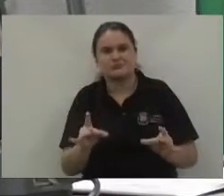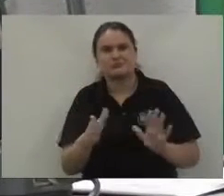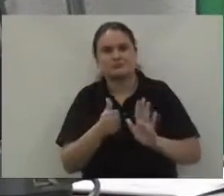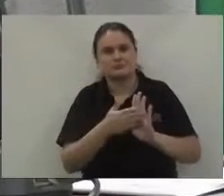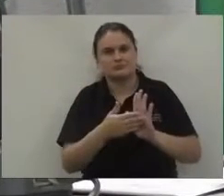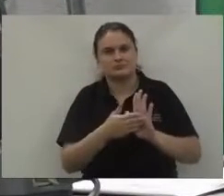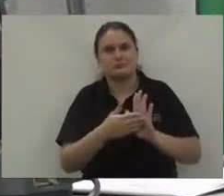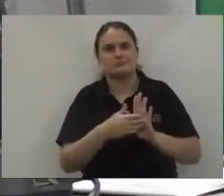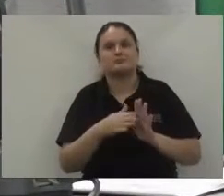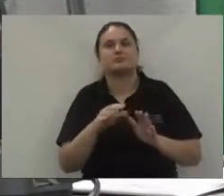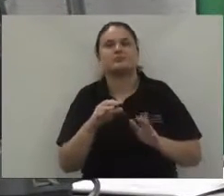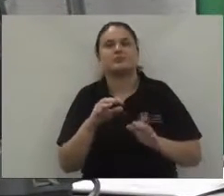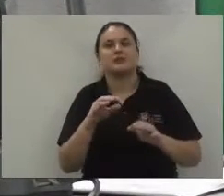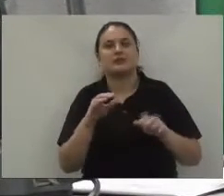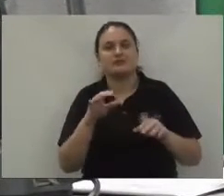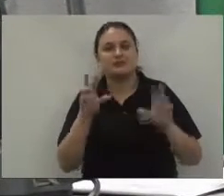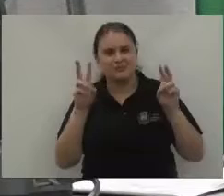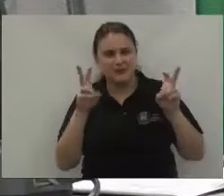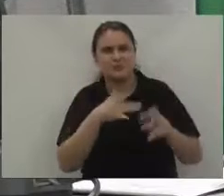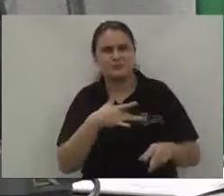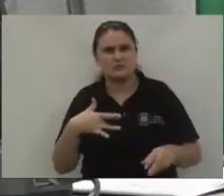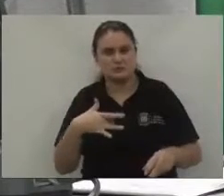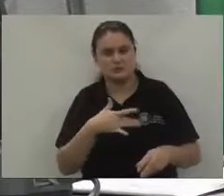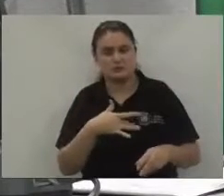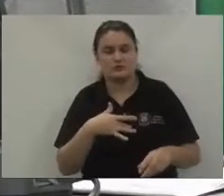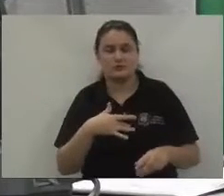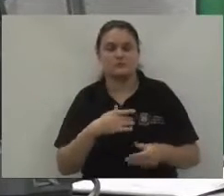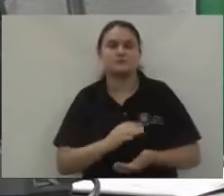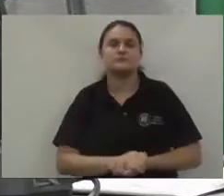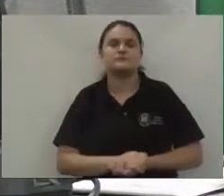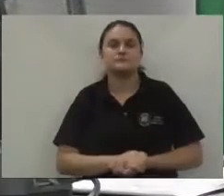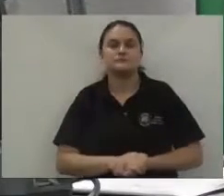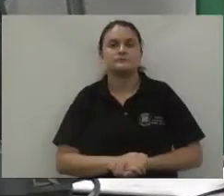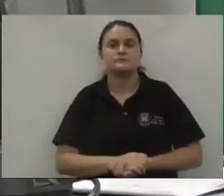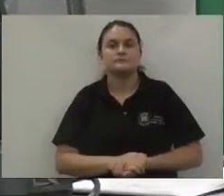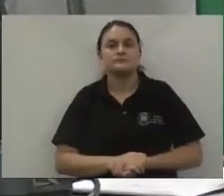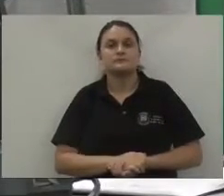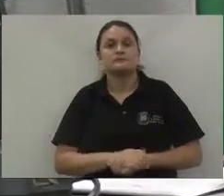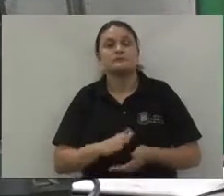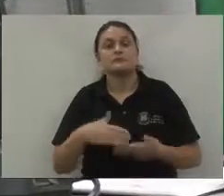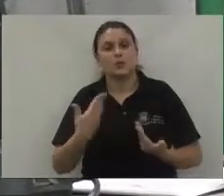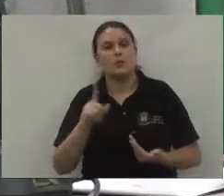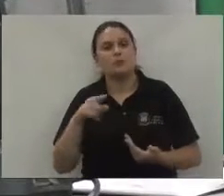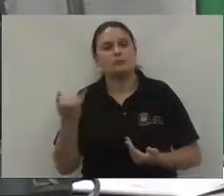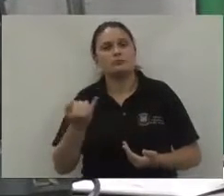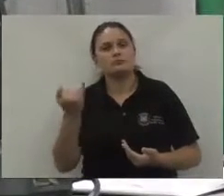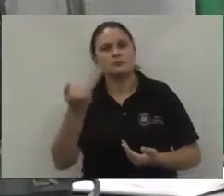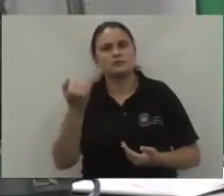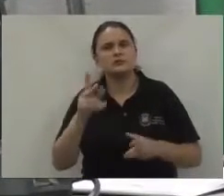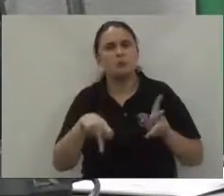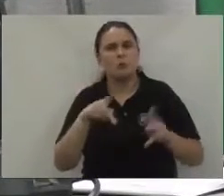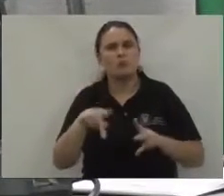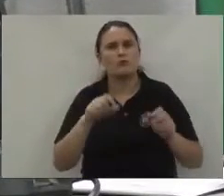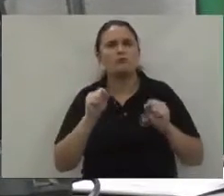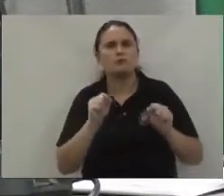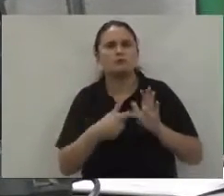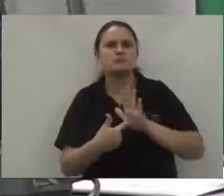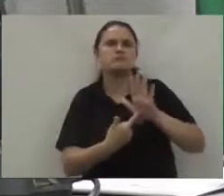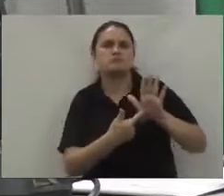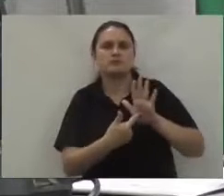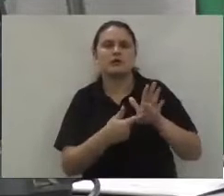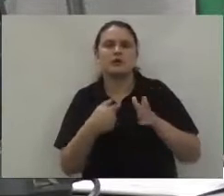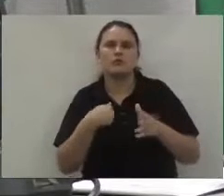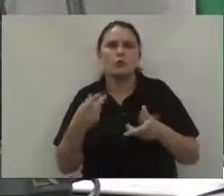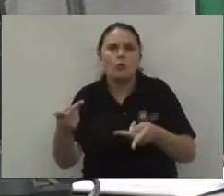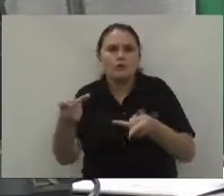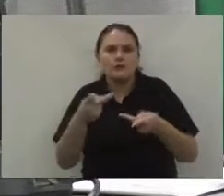inseridos na questão da saúde, então é votado e daí ali o povo pode se manifestar. Então, fazer um